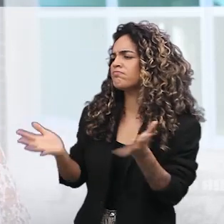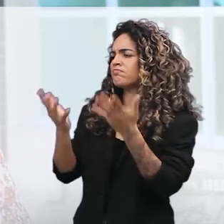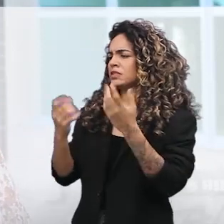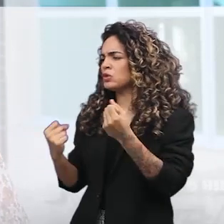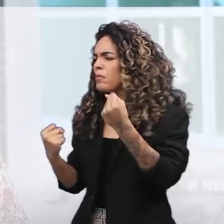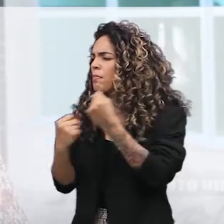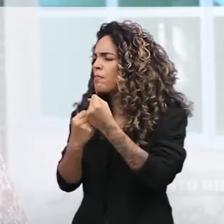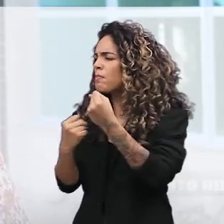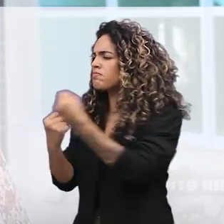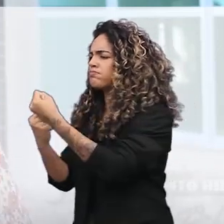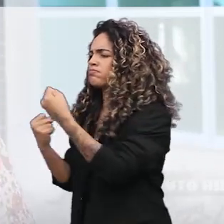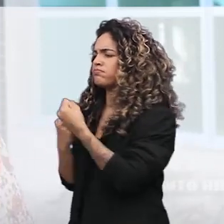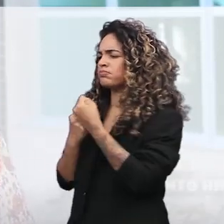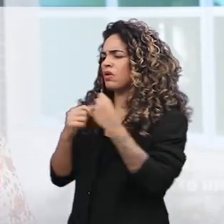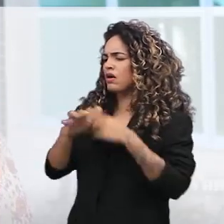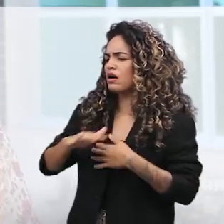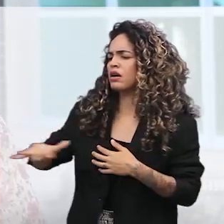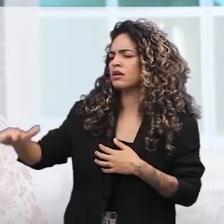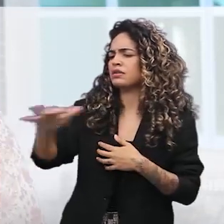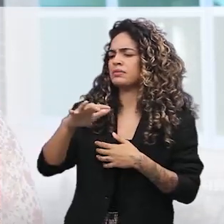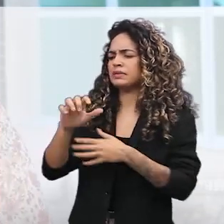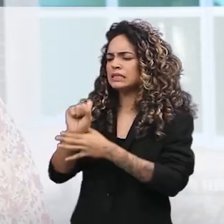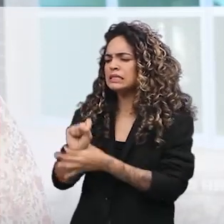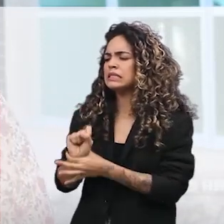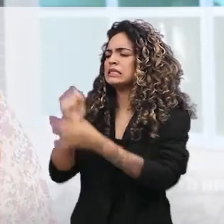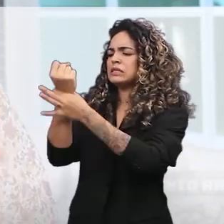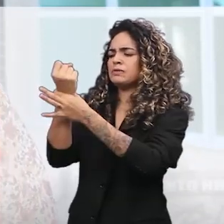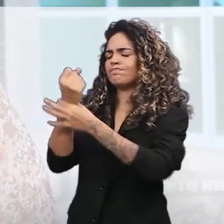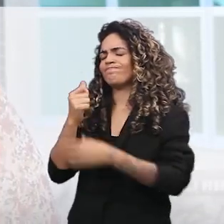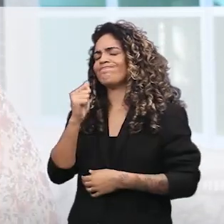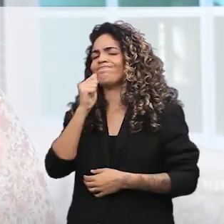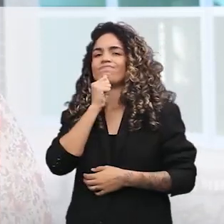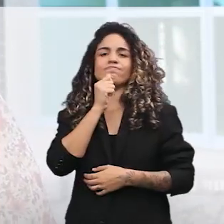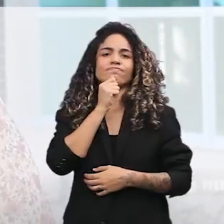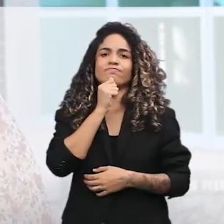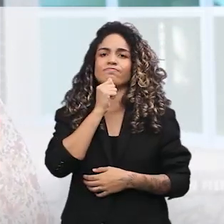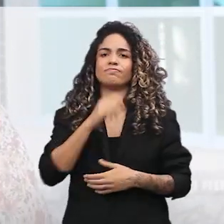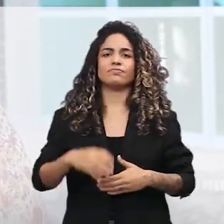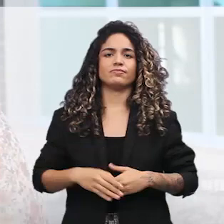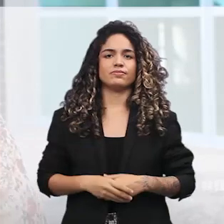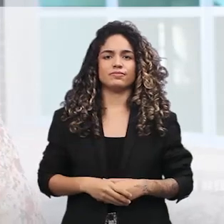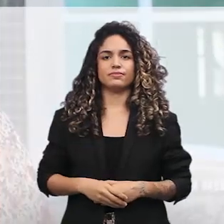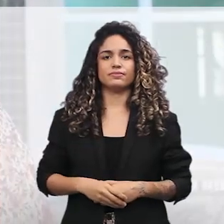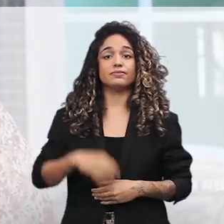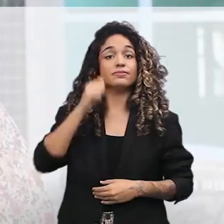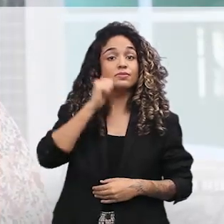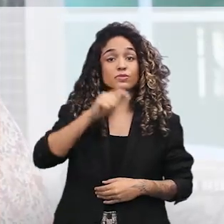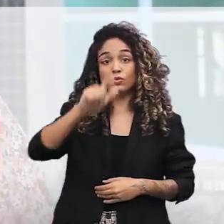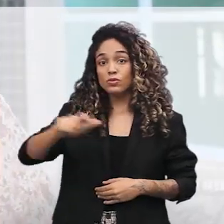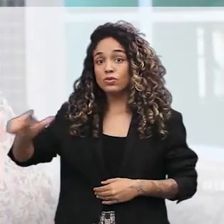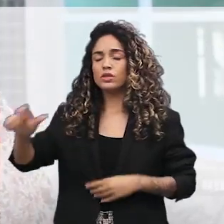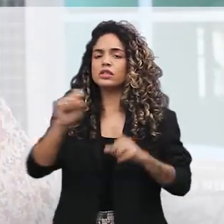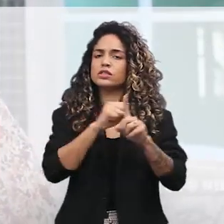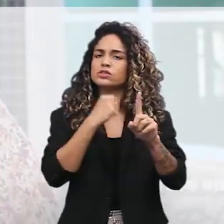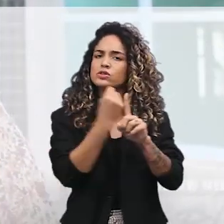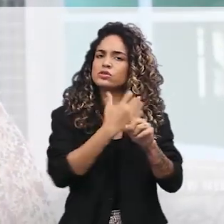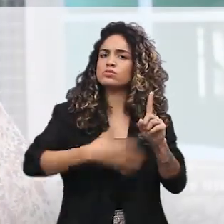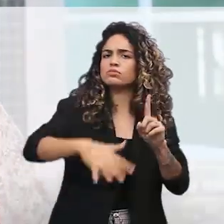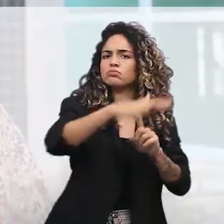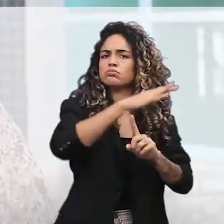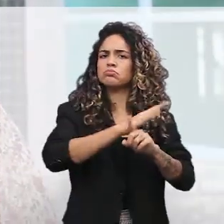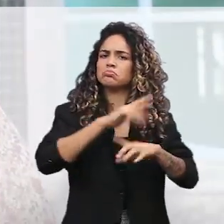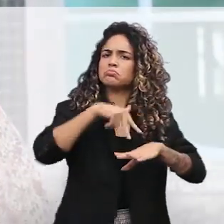que produza ambientes ou ofereça ambientes seguros para as mulheres. As mulheres